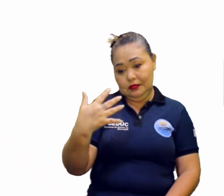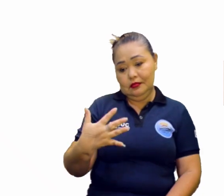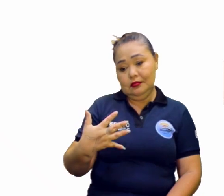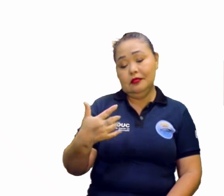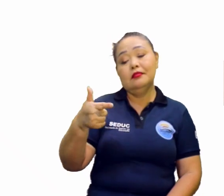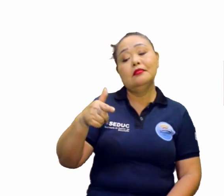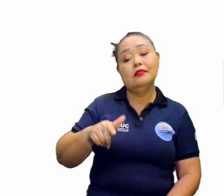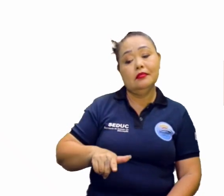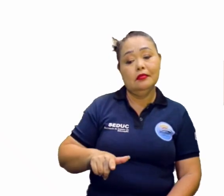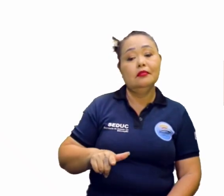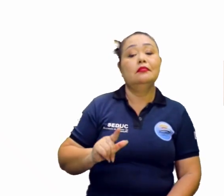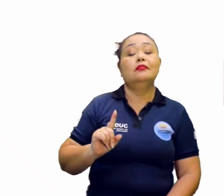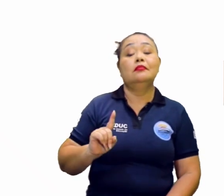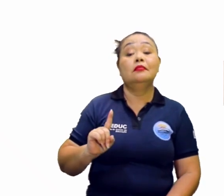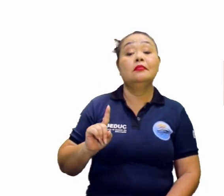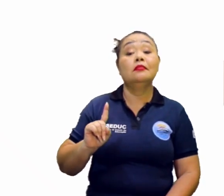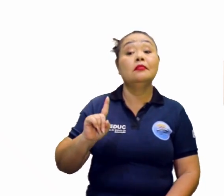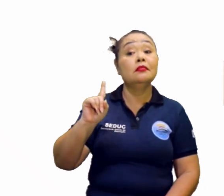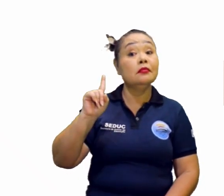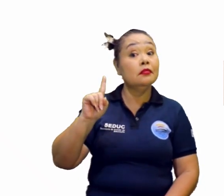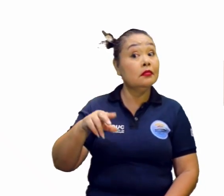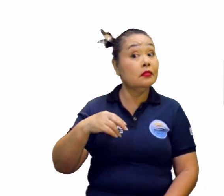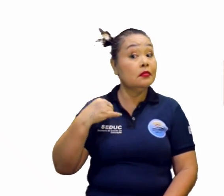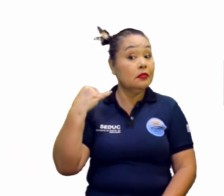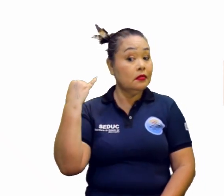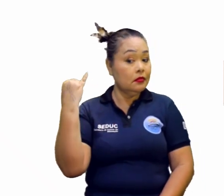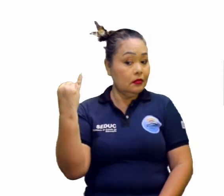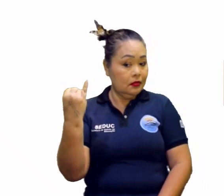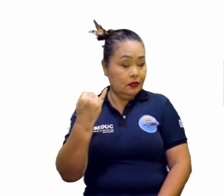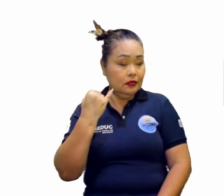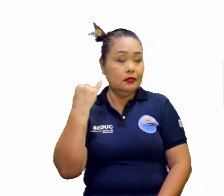Da importância